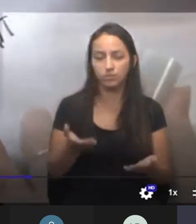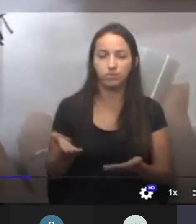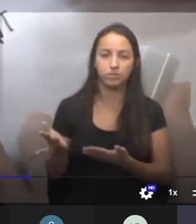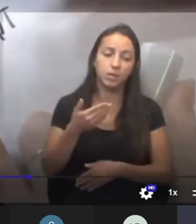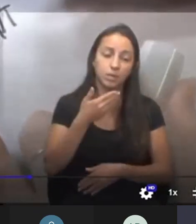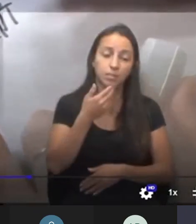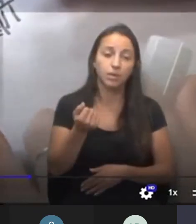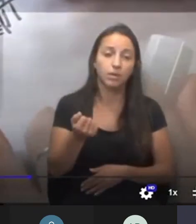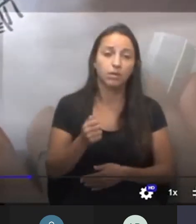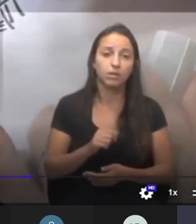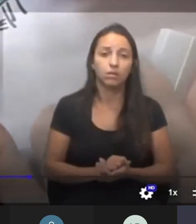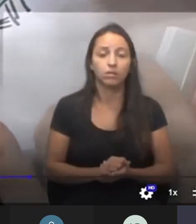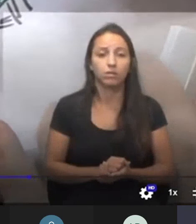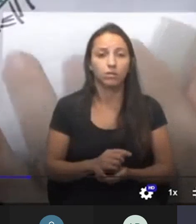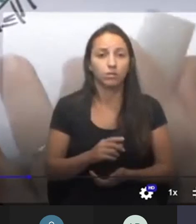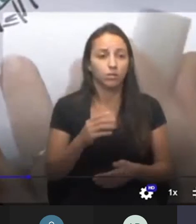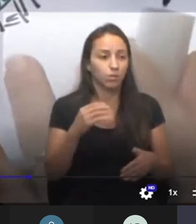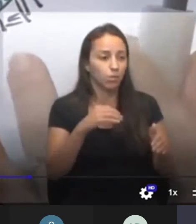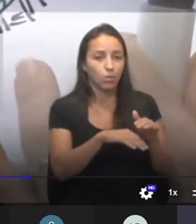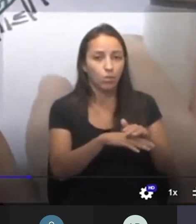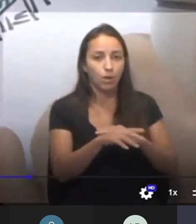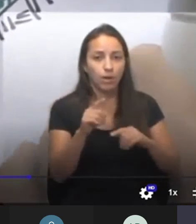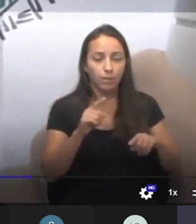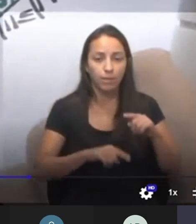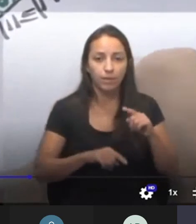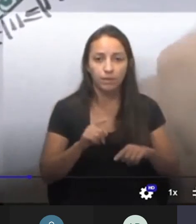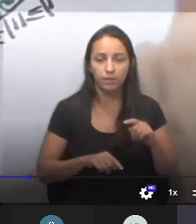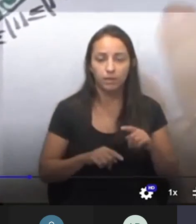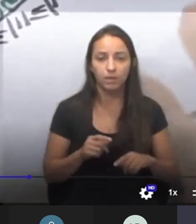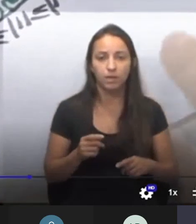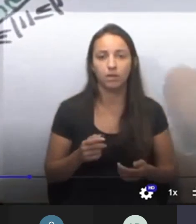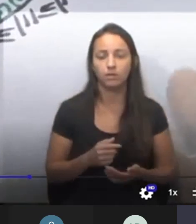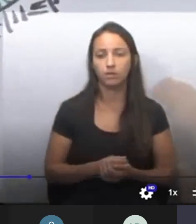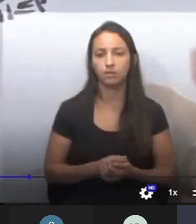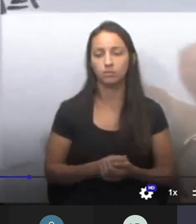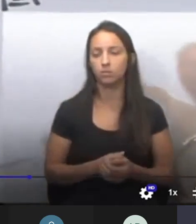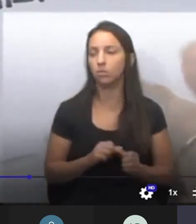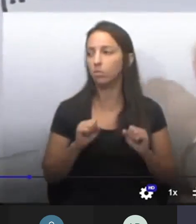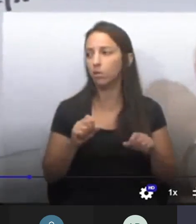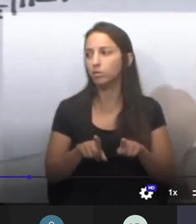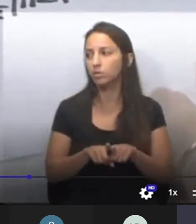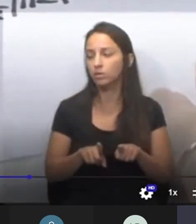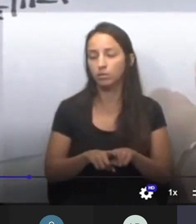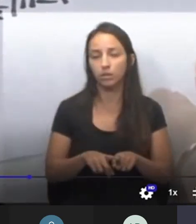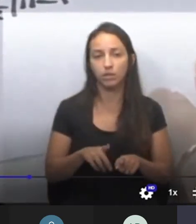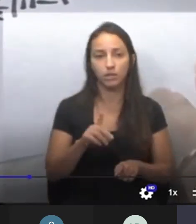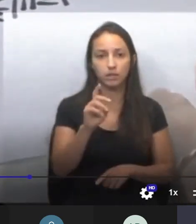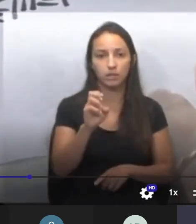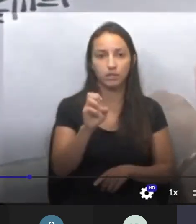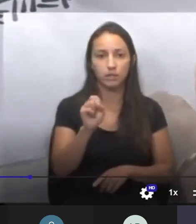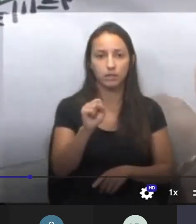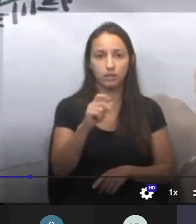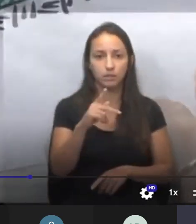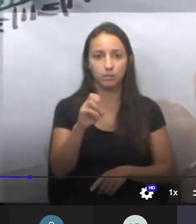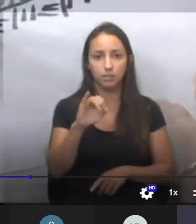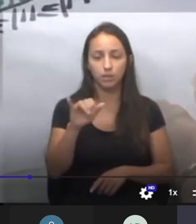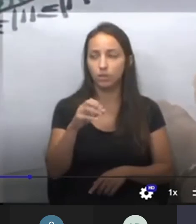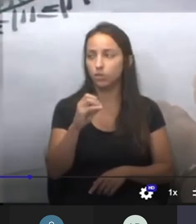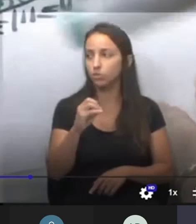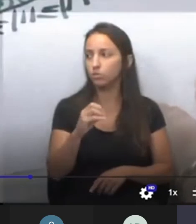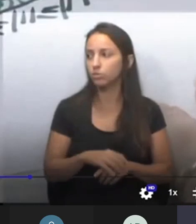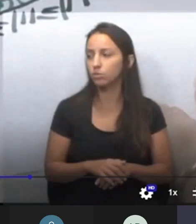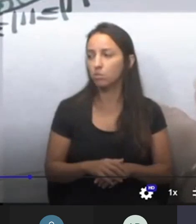então é melhor que o depósito de materiais, de equipamentos, que pode também ser chamado despejo,